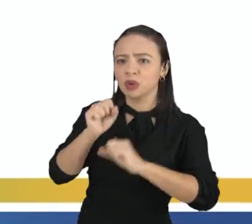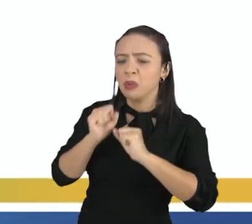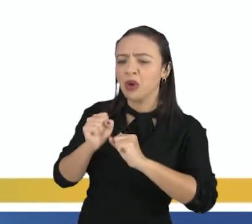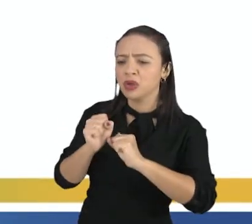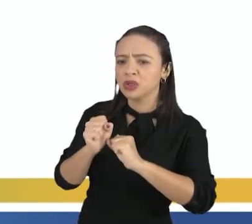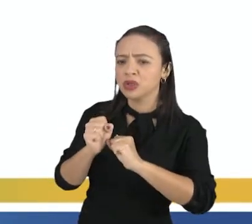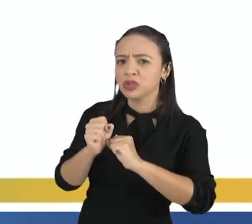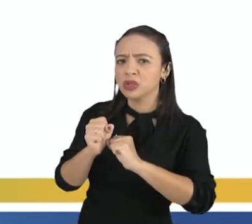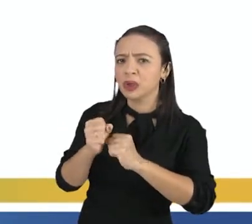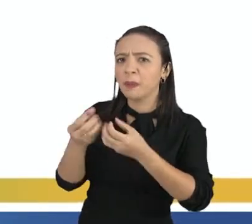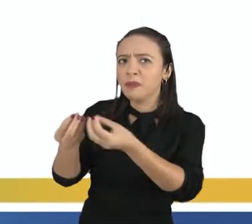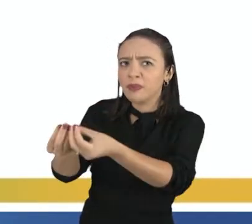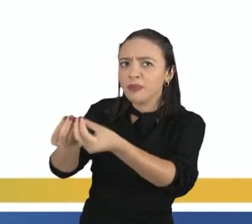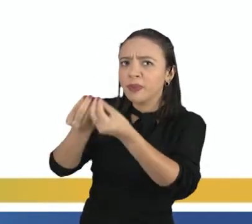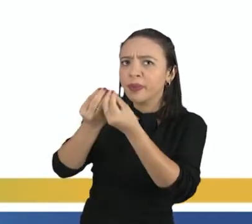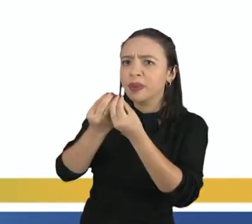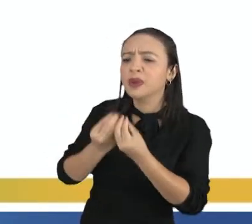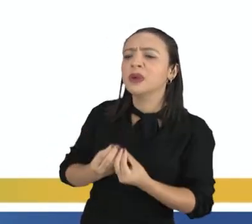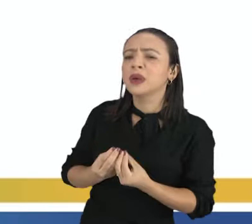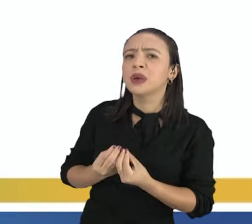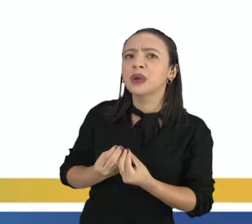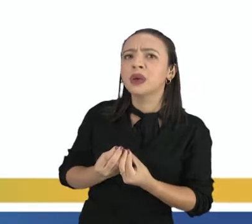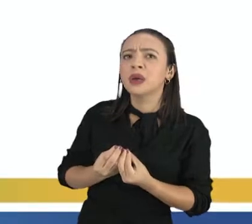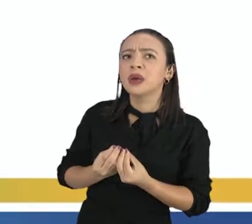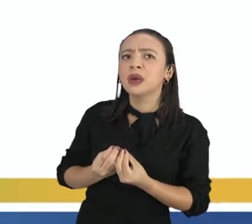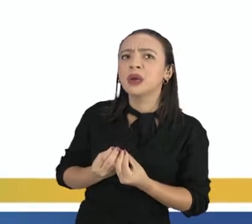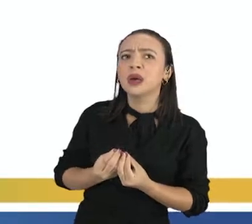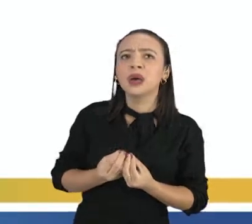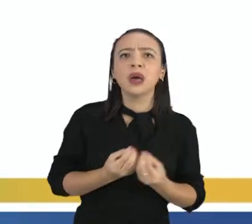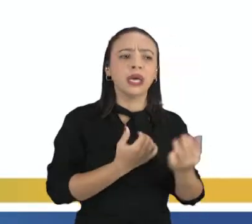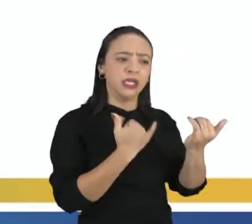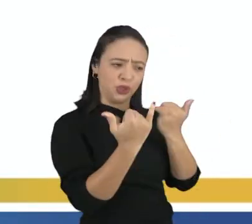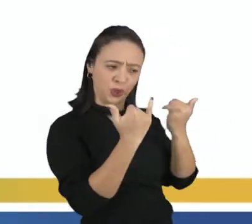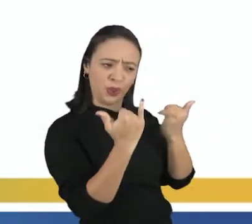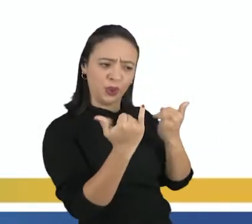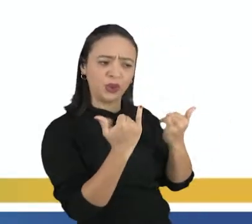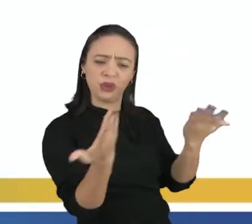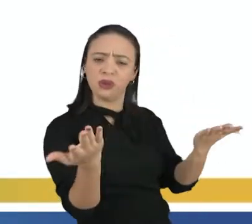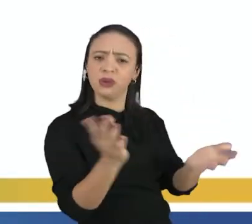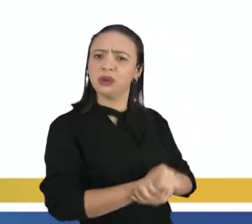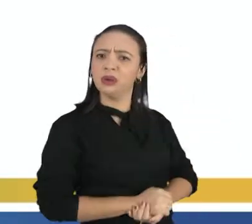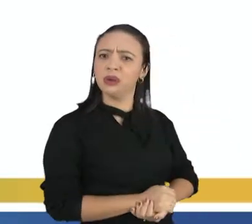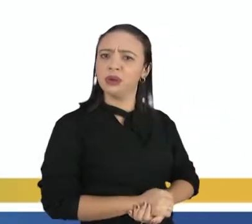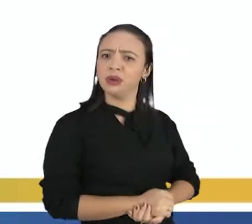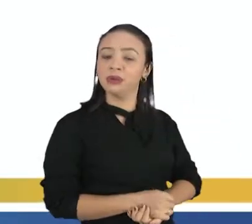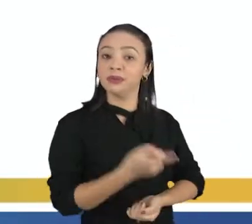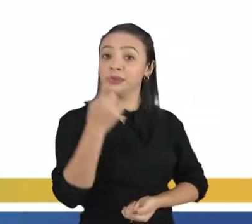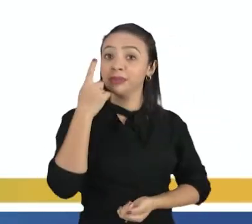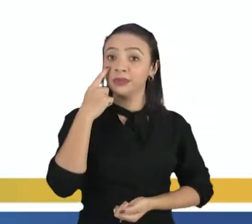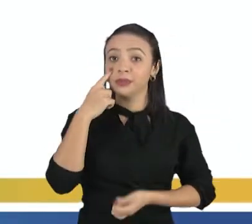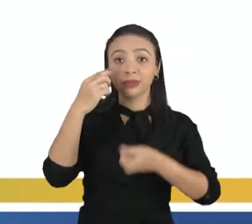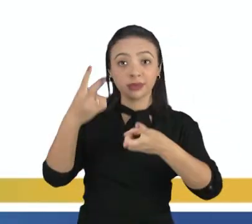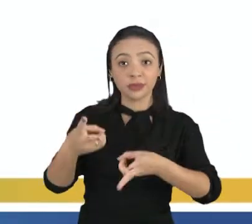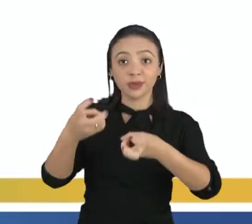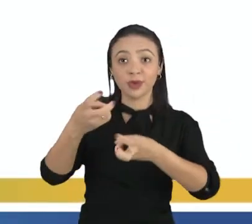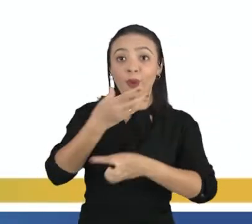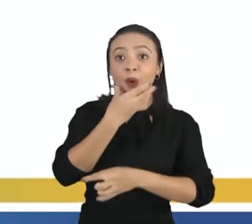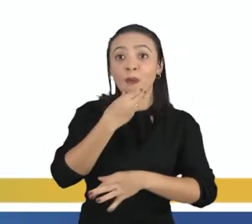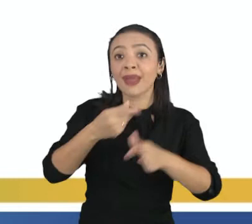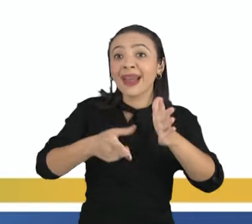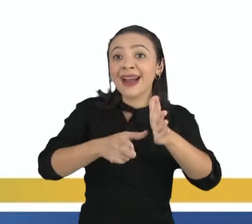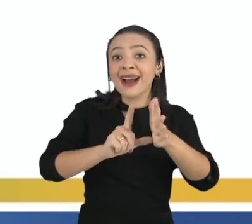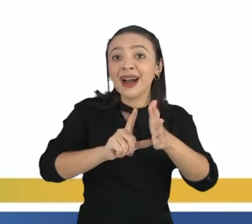senhor poderia me dar uma informação, né? Então vejam que o homem, antes